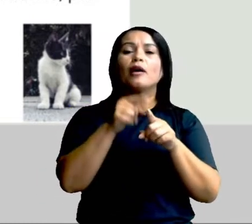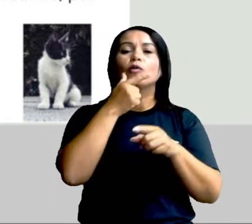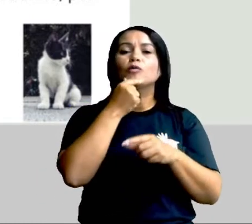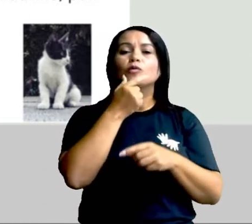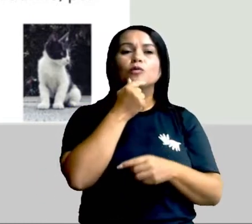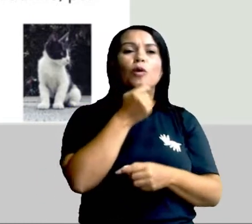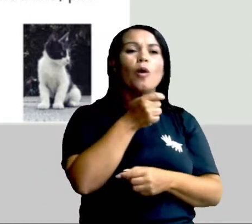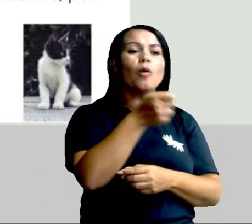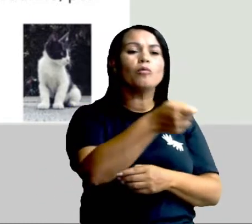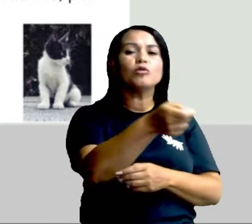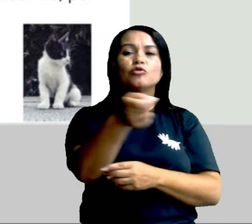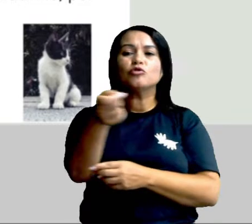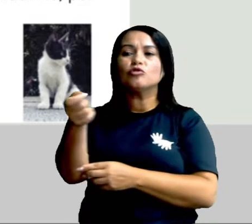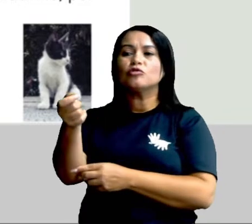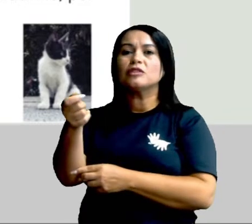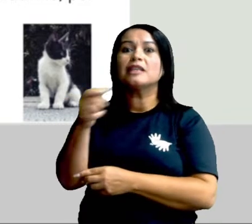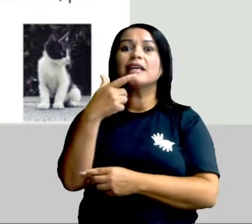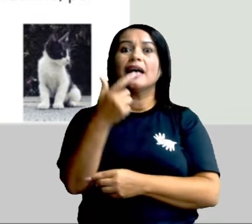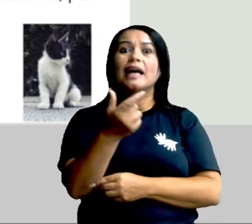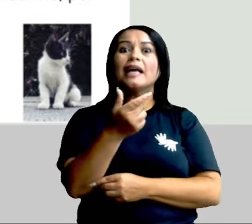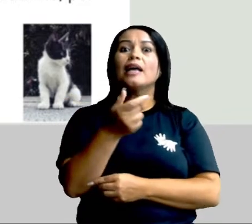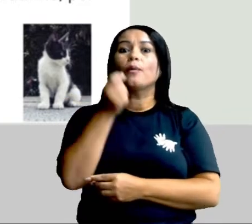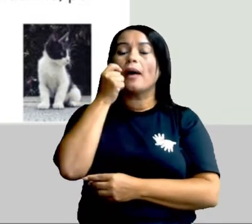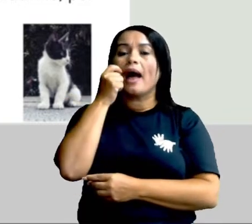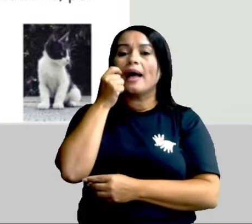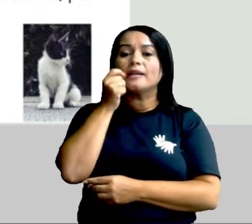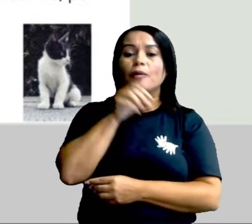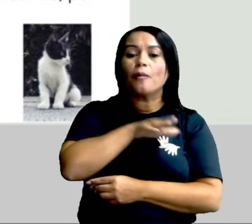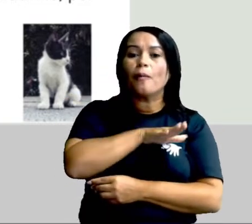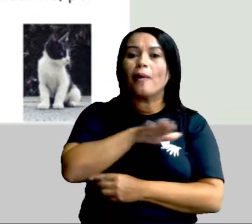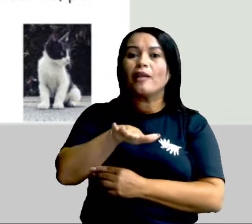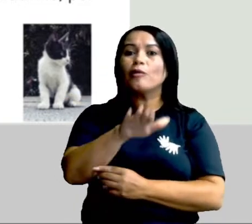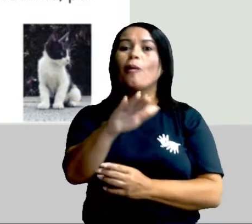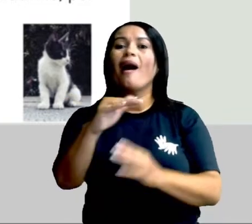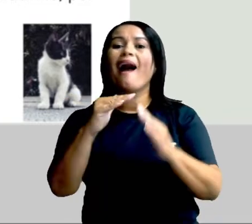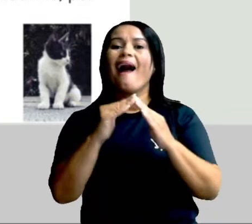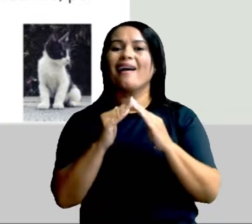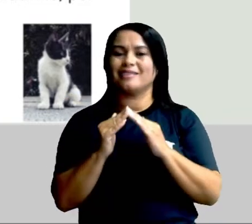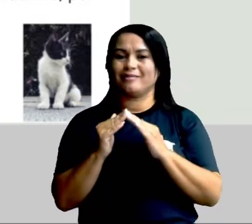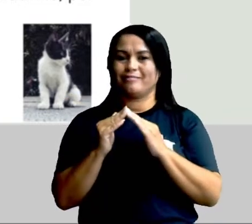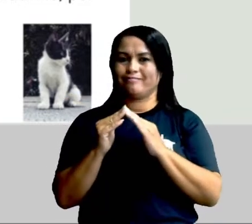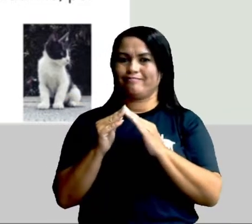homens e acabou penetrando no quintal de uma casa na roça.